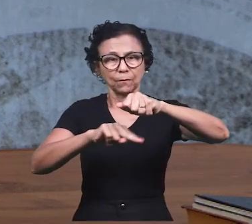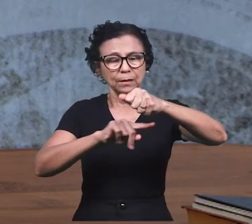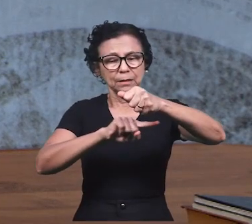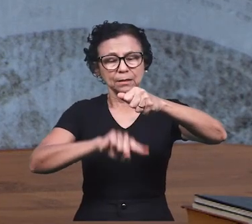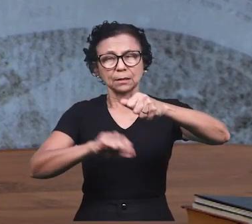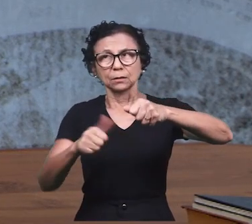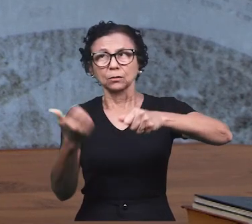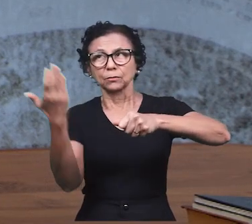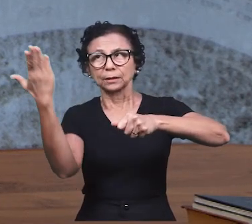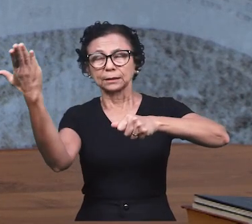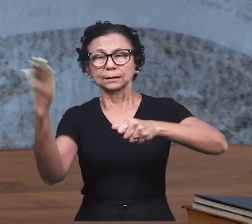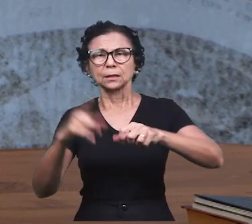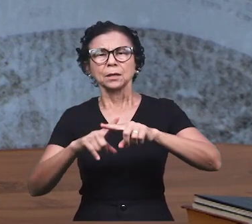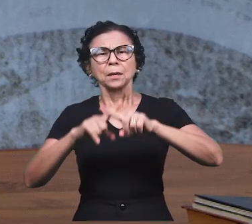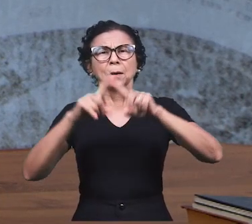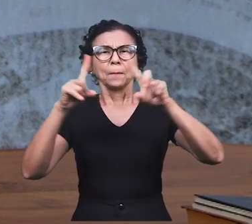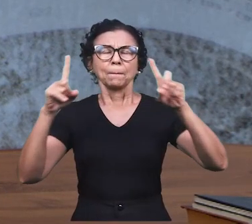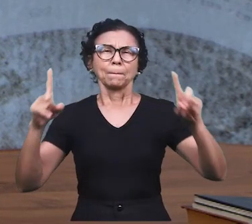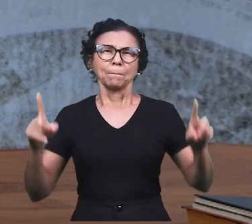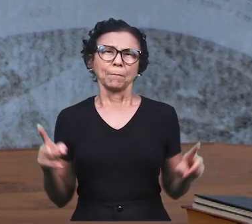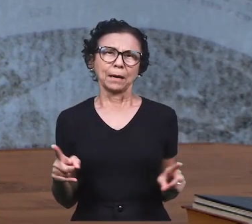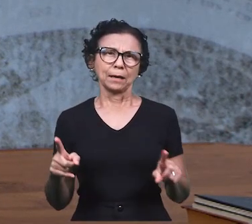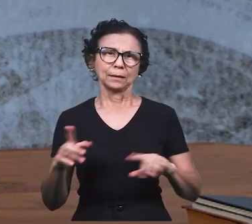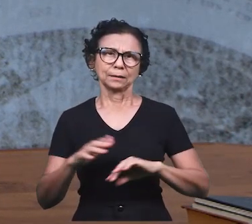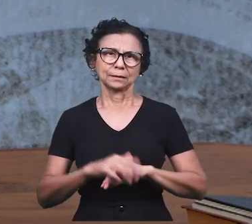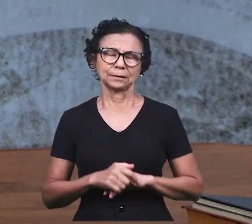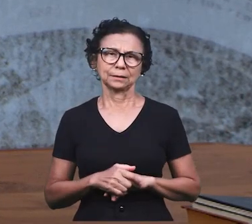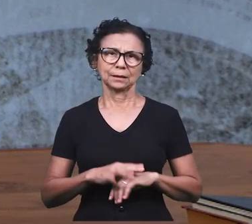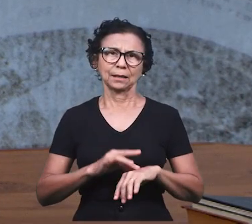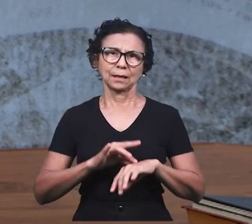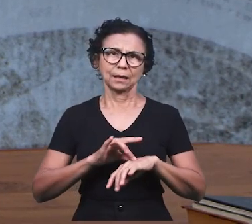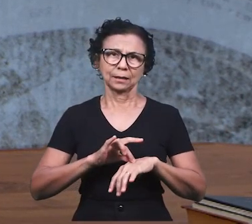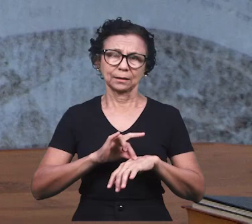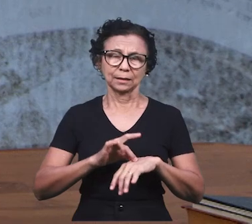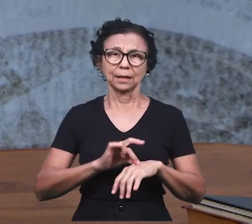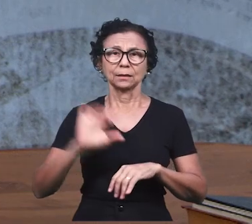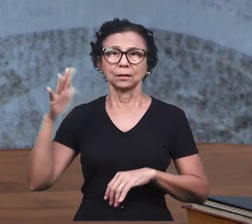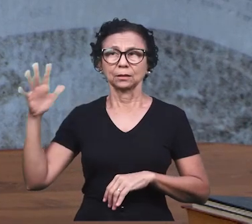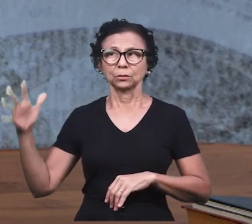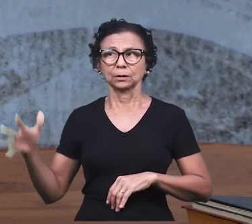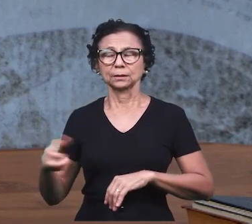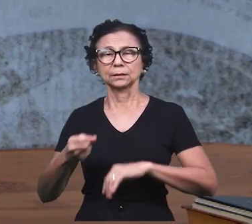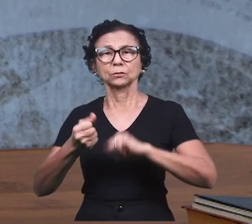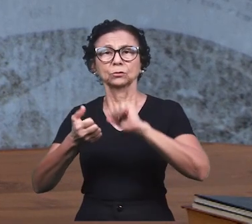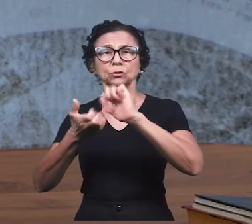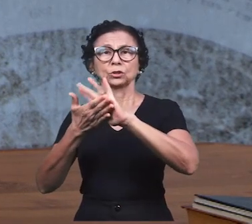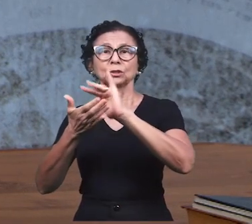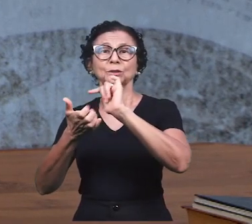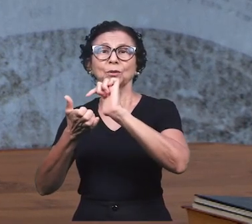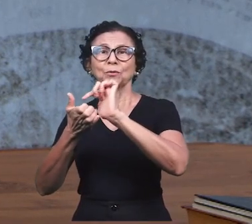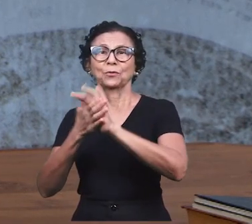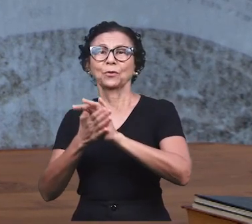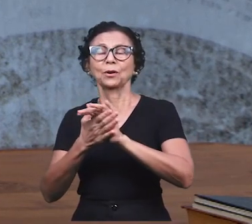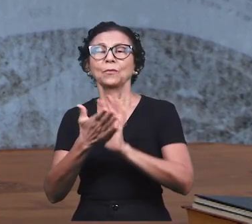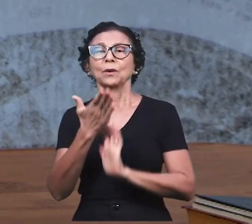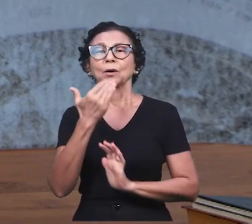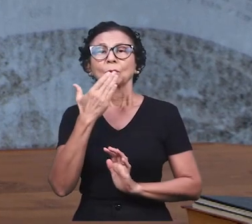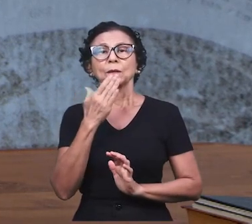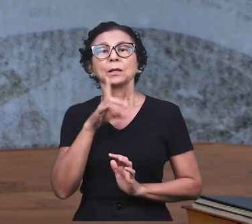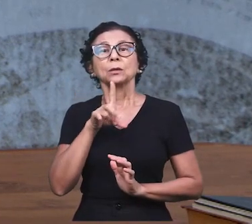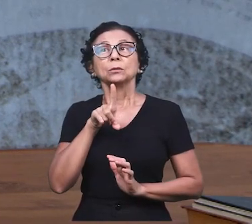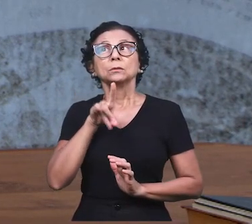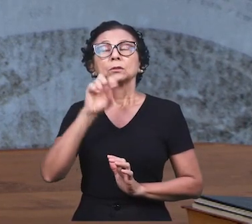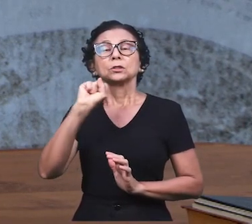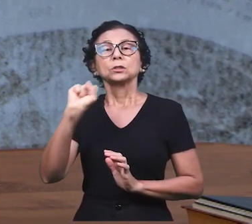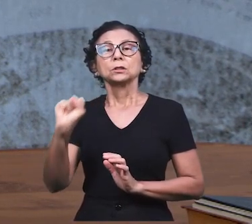do sacrifício de louvores da sua oferta pacífica se comerá no dia do seu